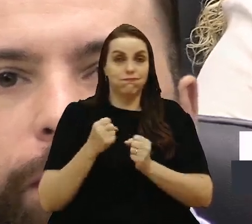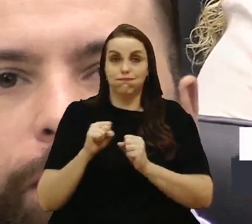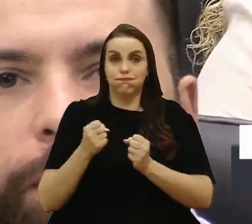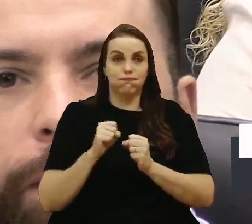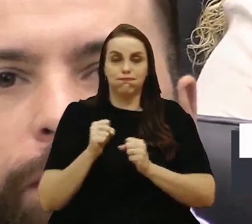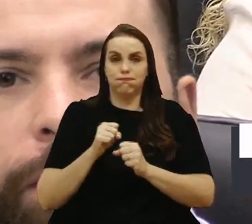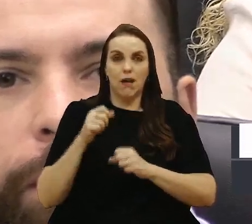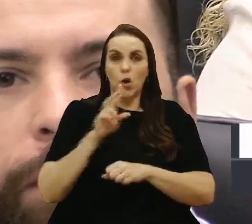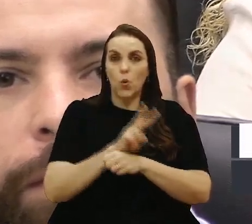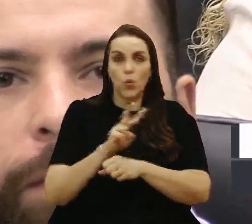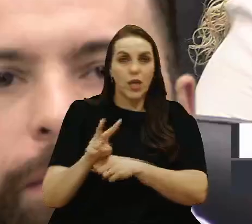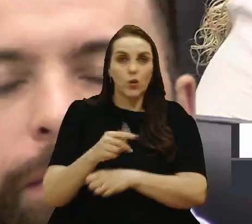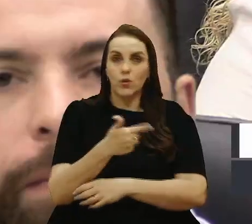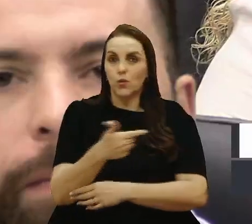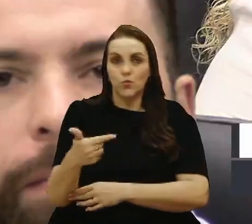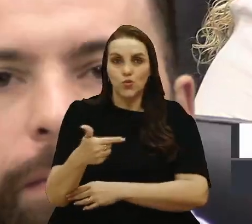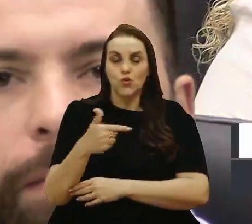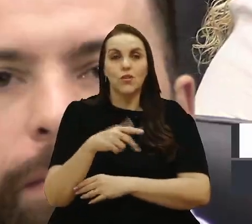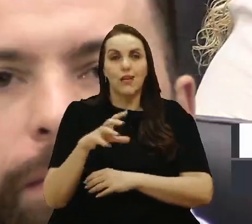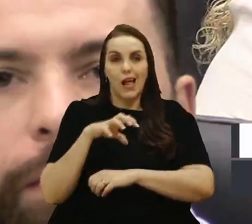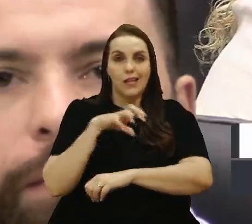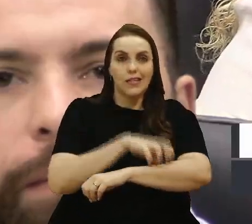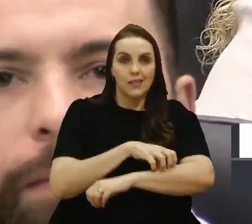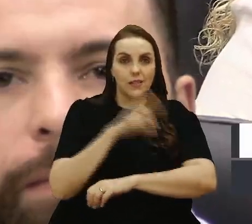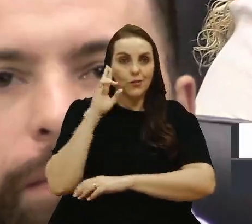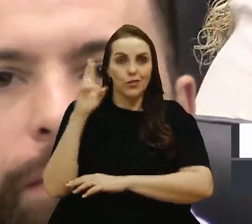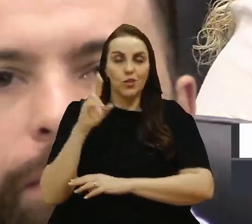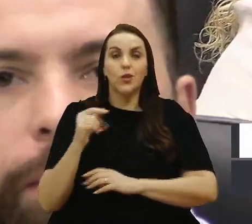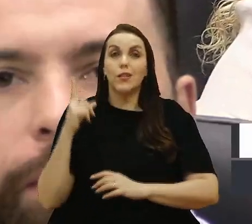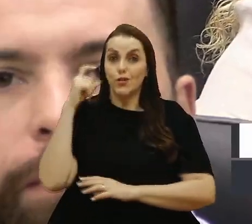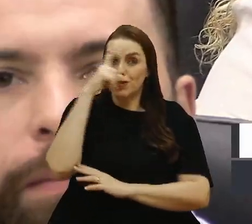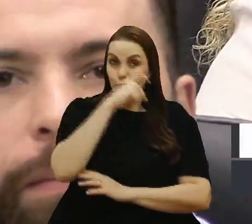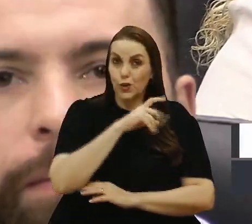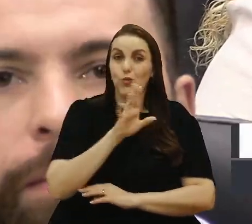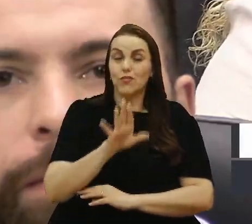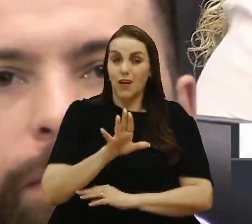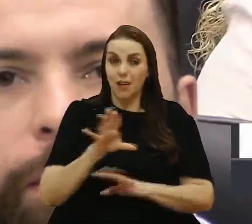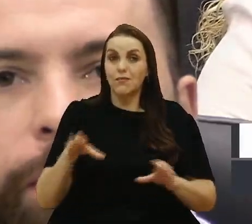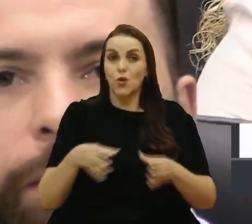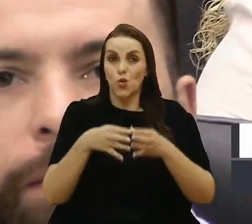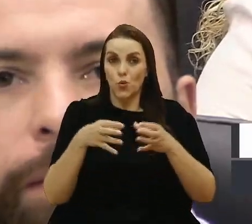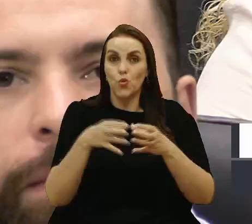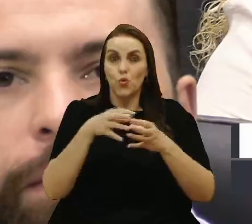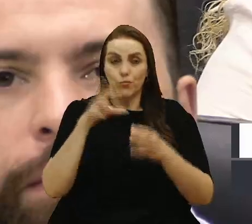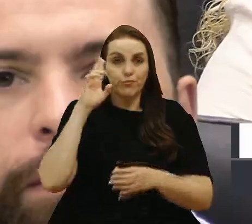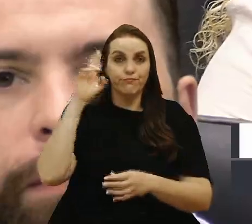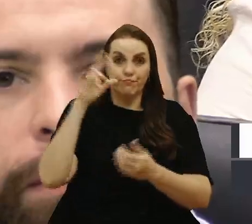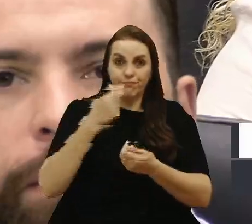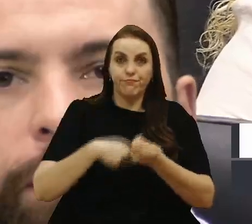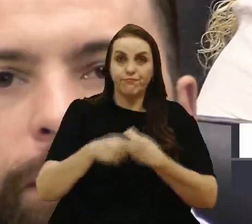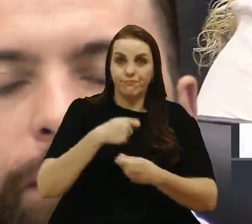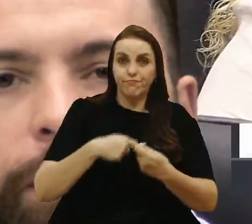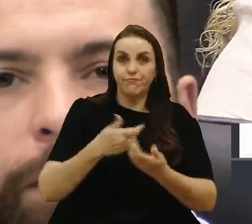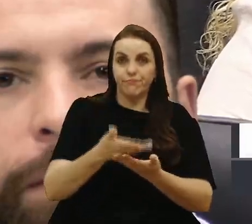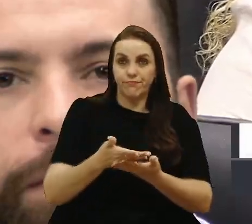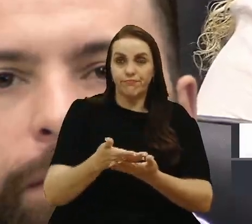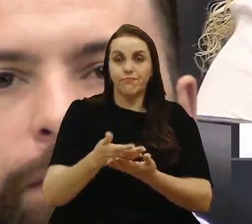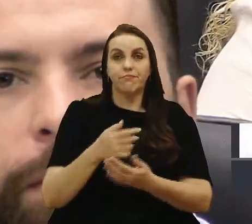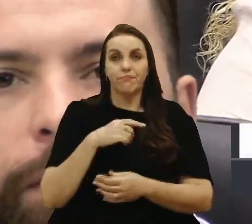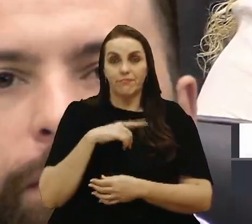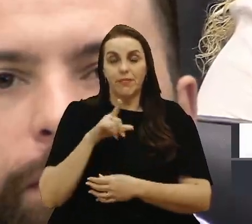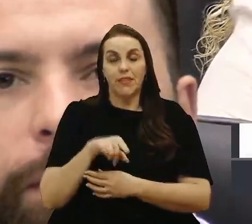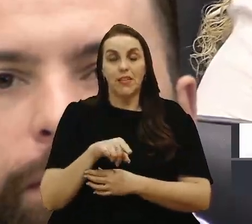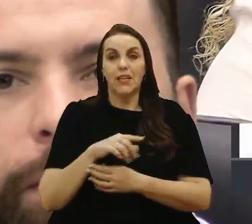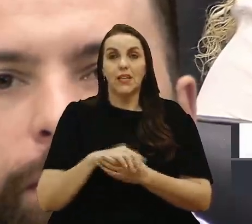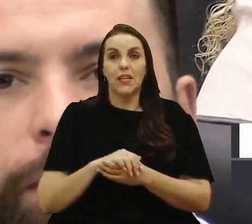cuidadores naquele ambiente. Então é uma dificuldade muito grande para as equipes diretivas, e estão dando pito, né?